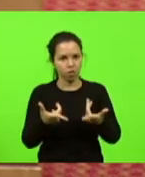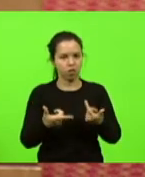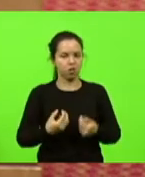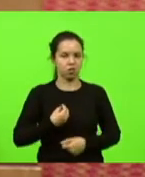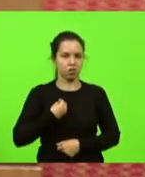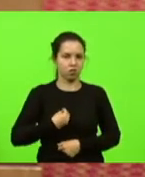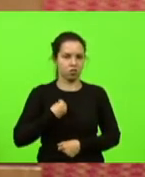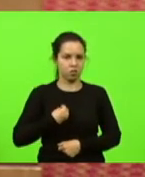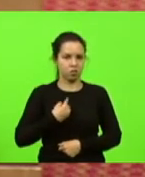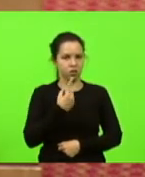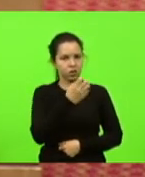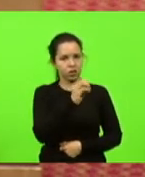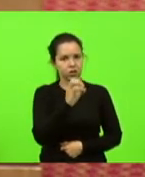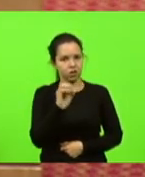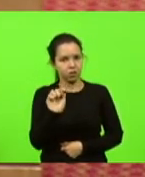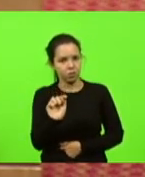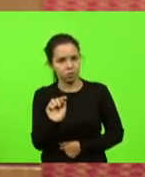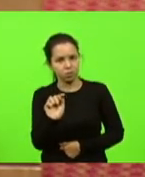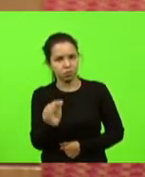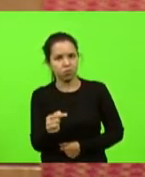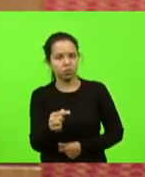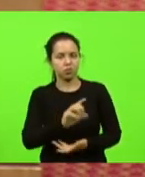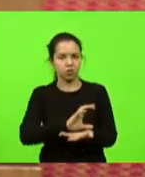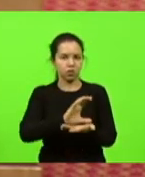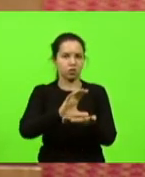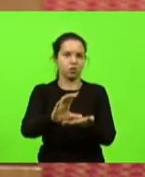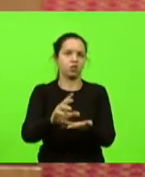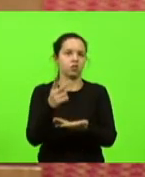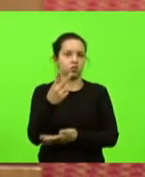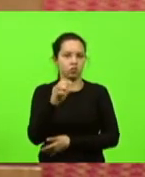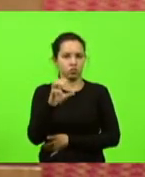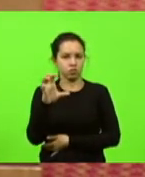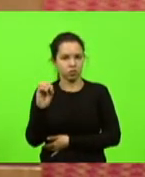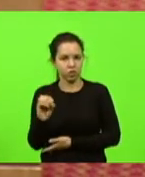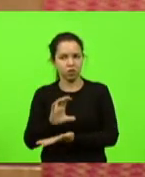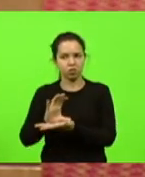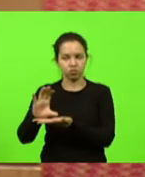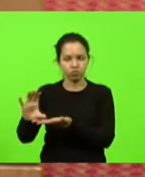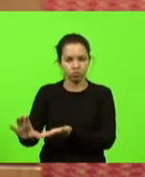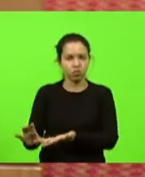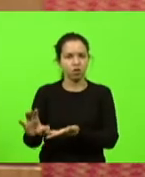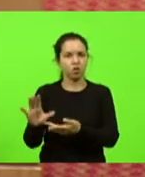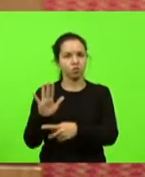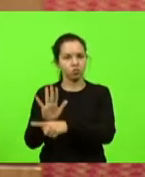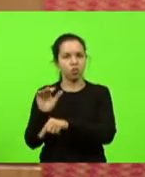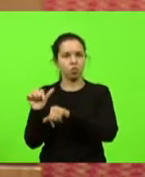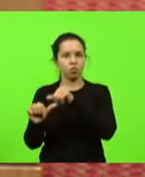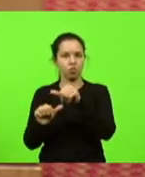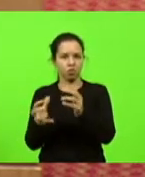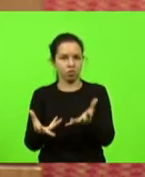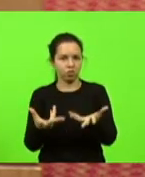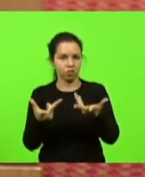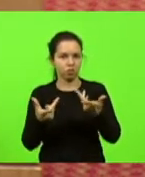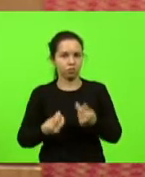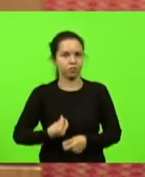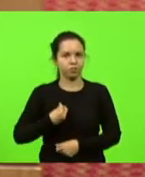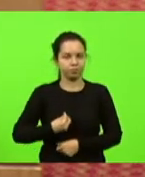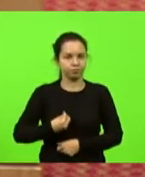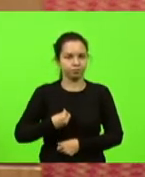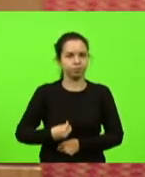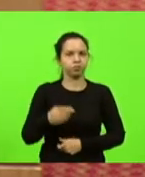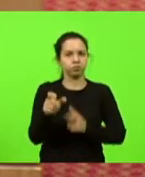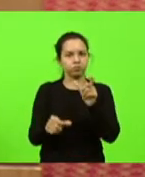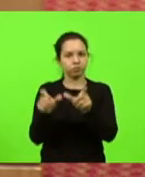mil aqui, é 200 ali, que muda a qualidade de vida daquele povo, daquela gente. Motorista